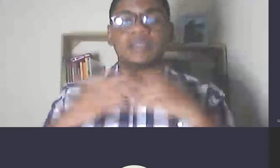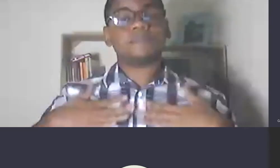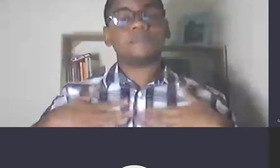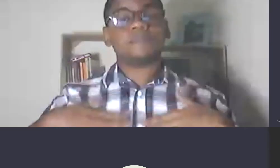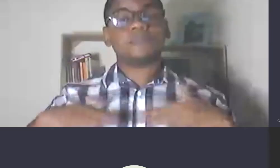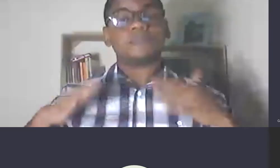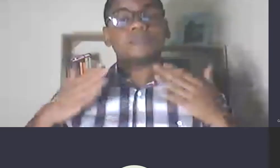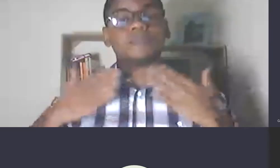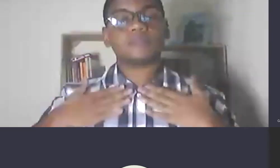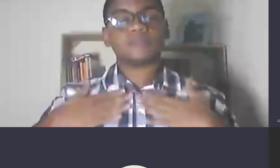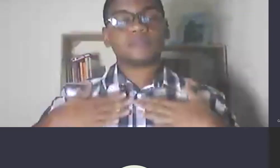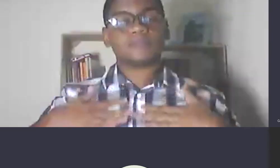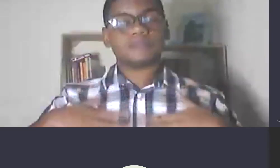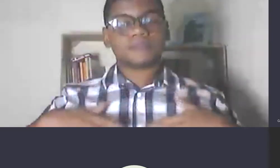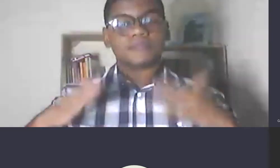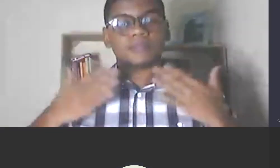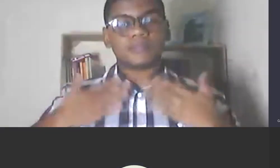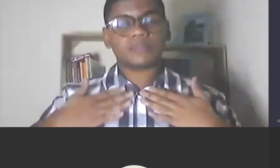Esse.